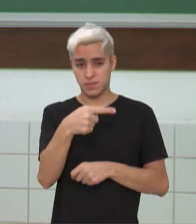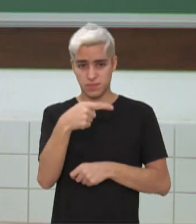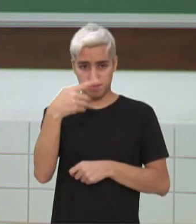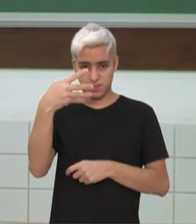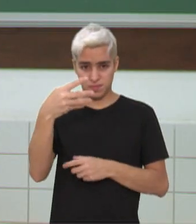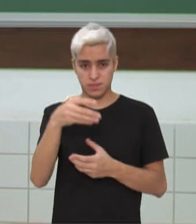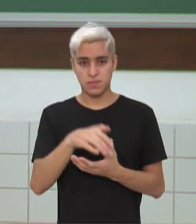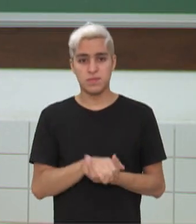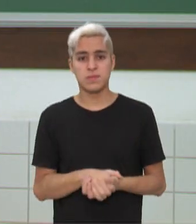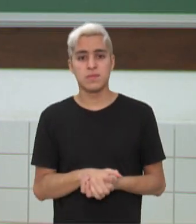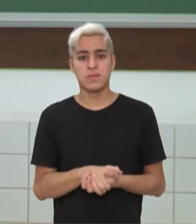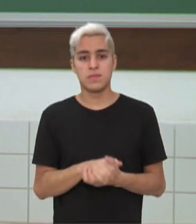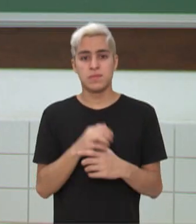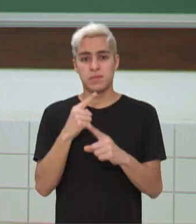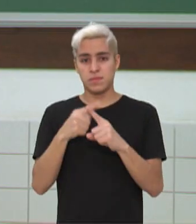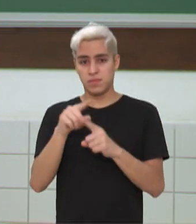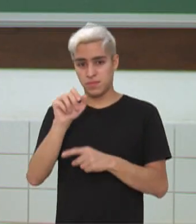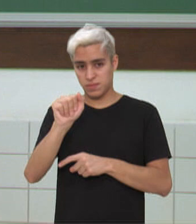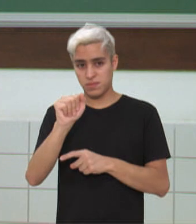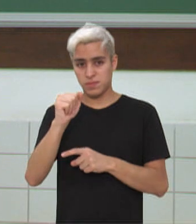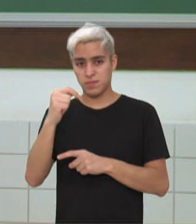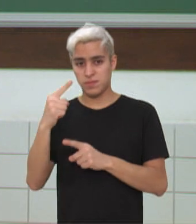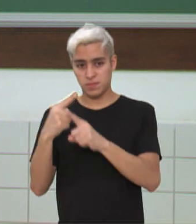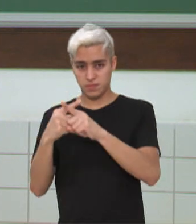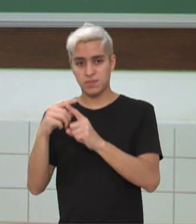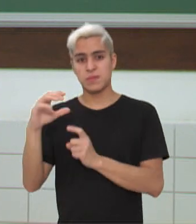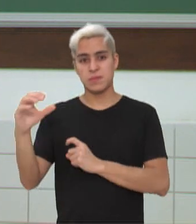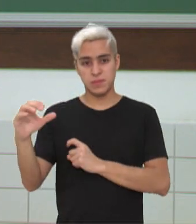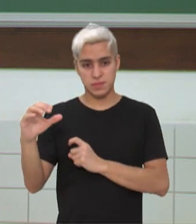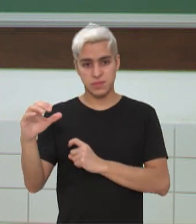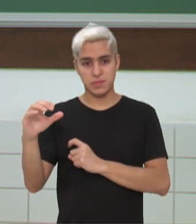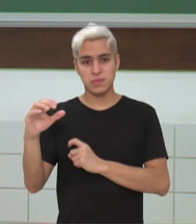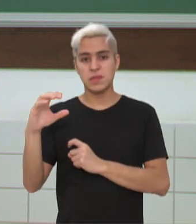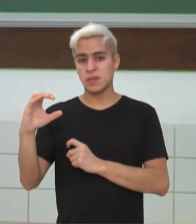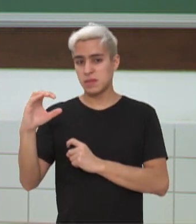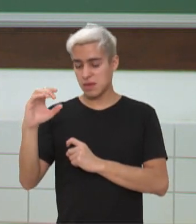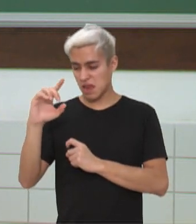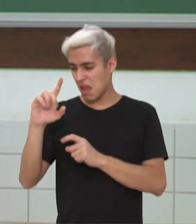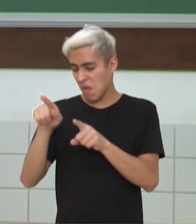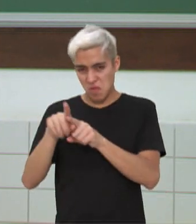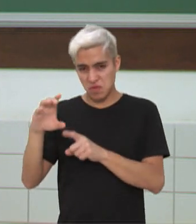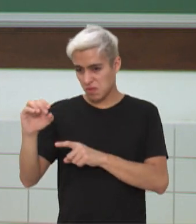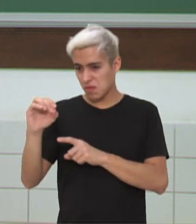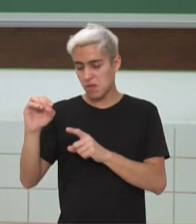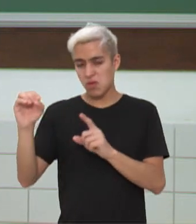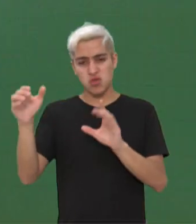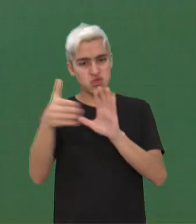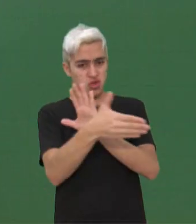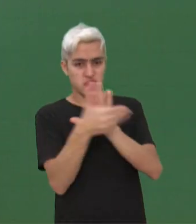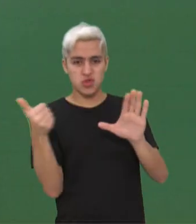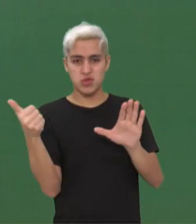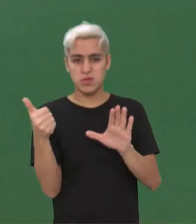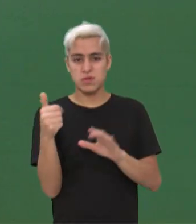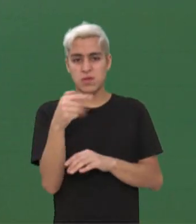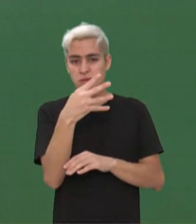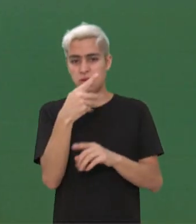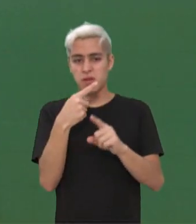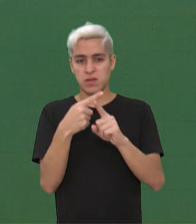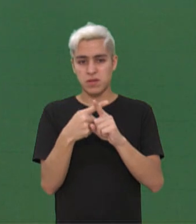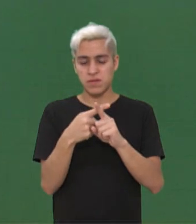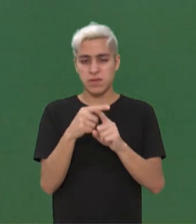4 vezes A vezes C, como o C é zero, vai eliminar todo o produto, 4 vezes A vezes